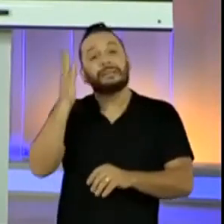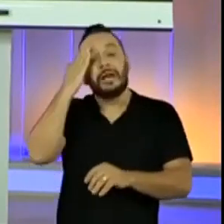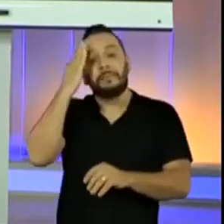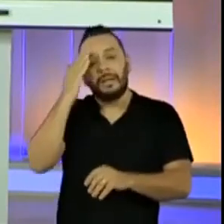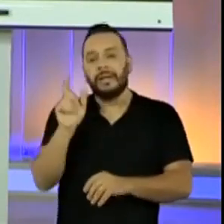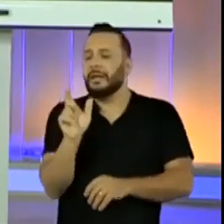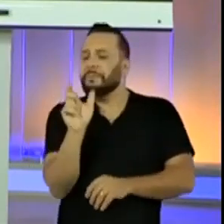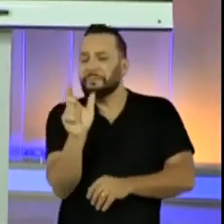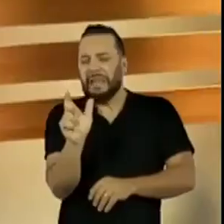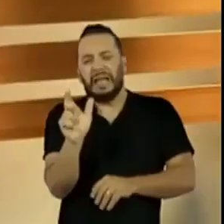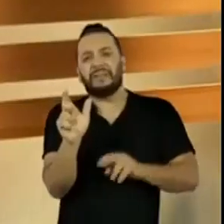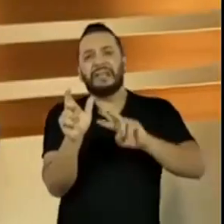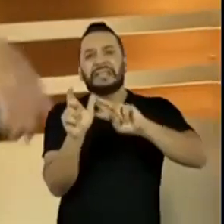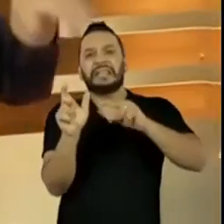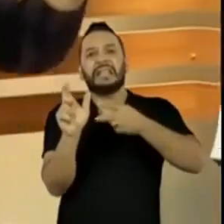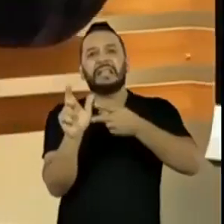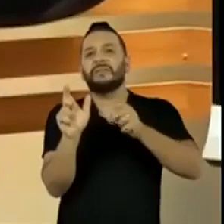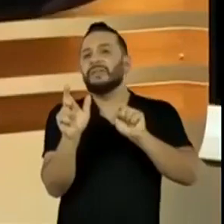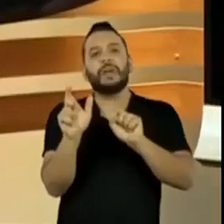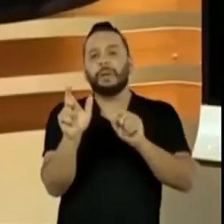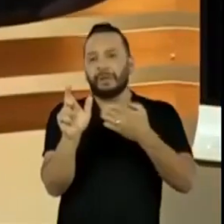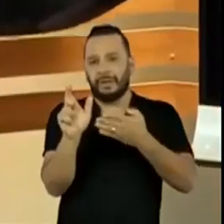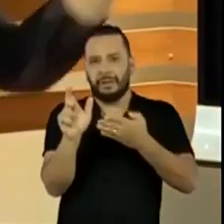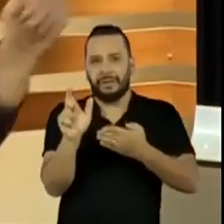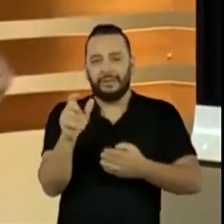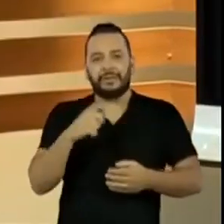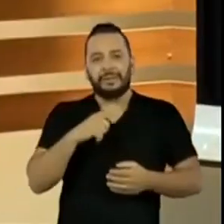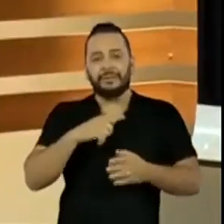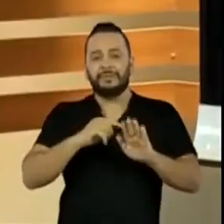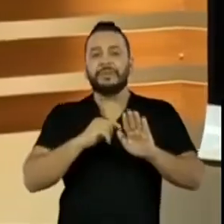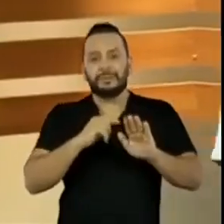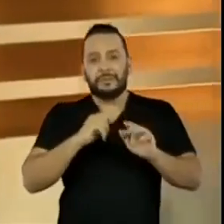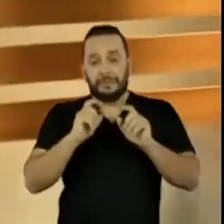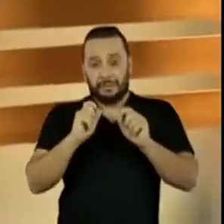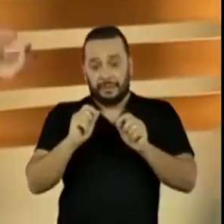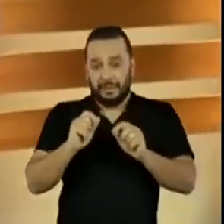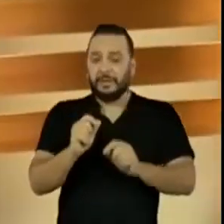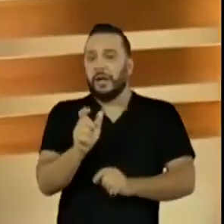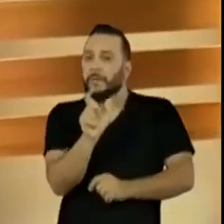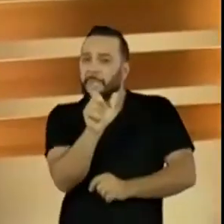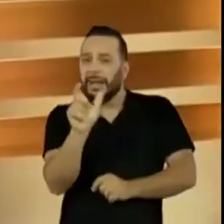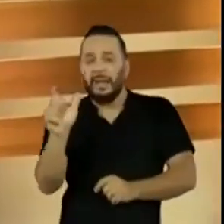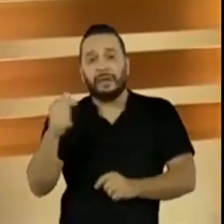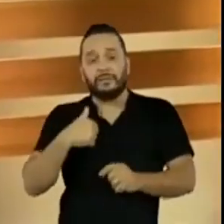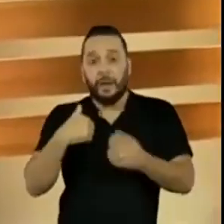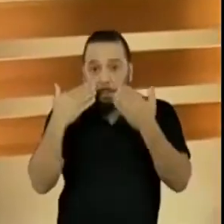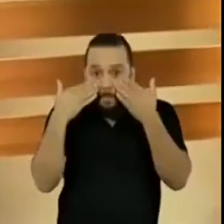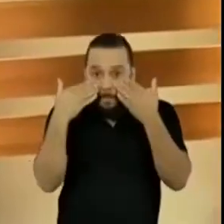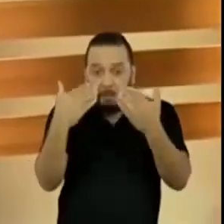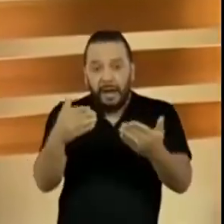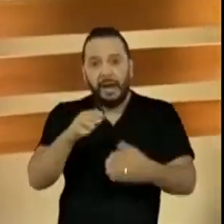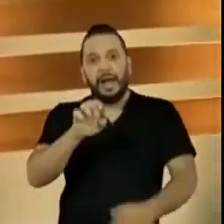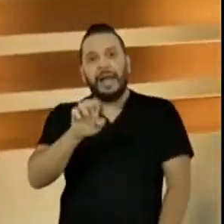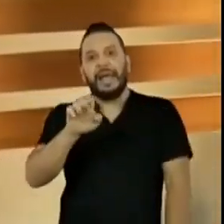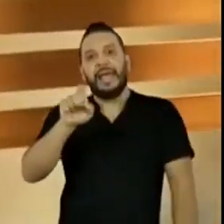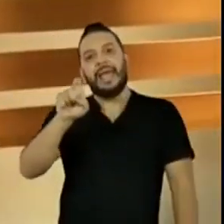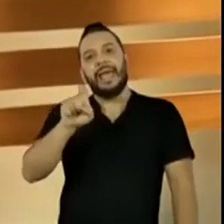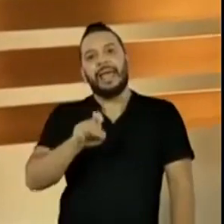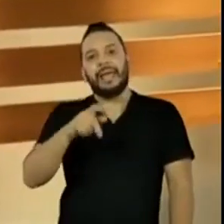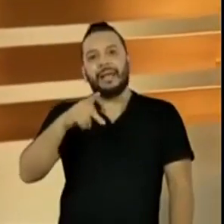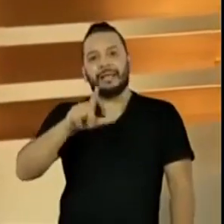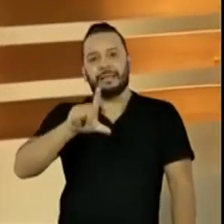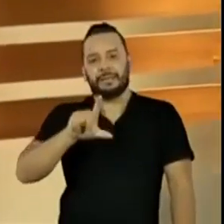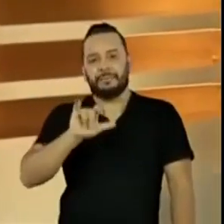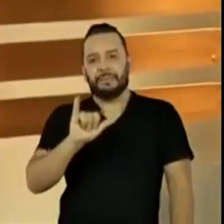significado delas. Por exemplo, explícitas. O que significa explícita, né? Uma informação explícita